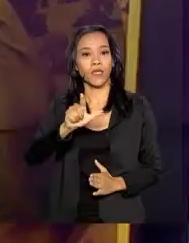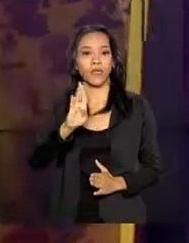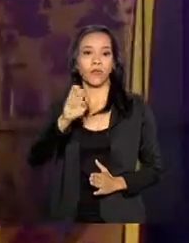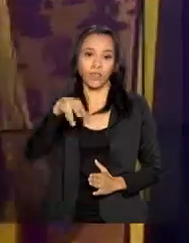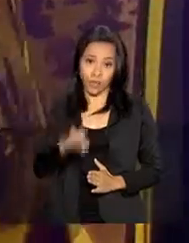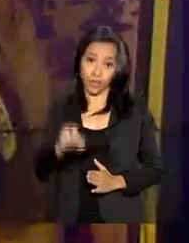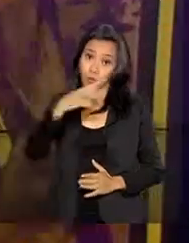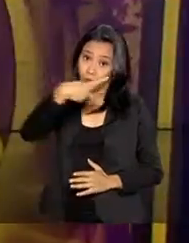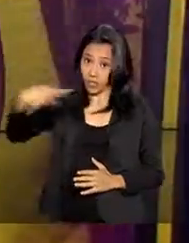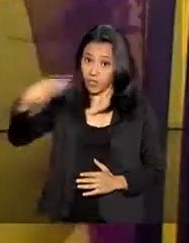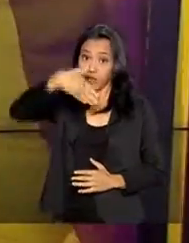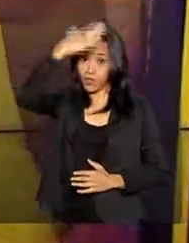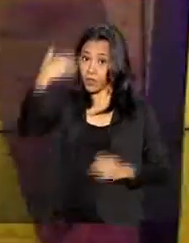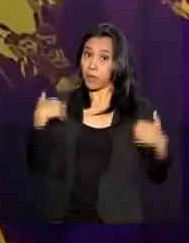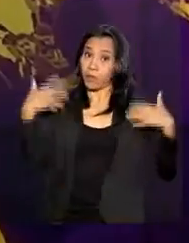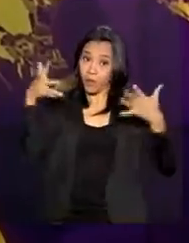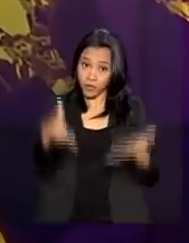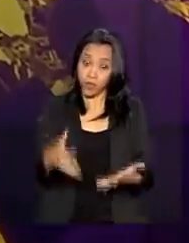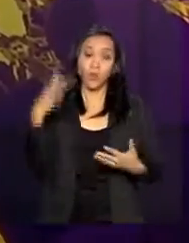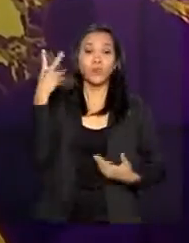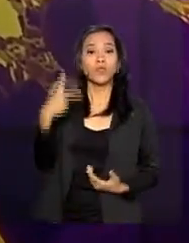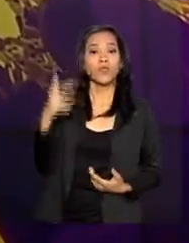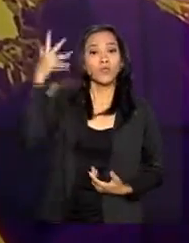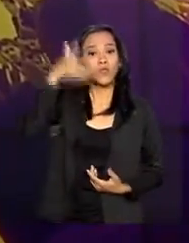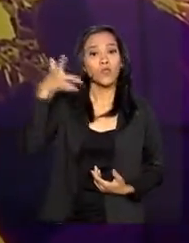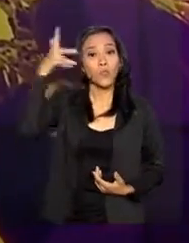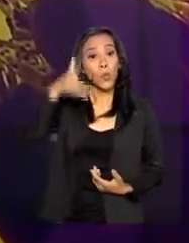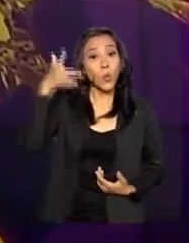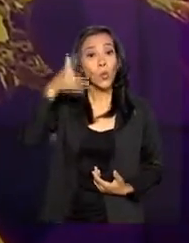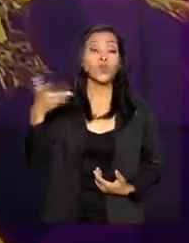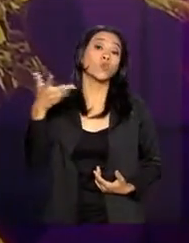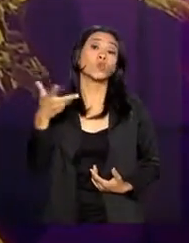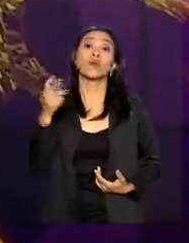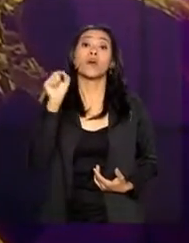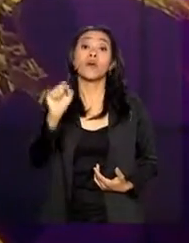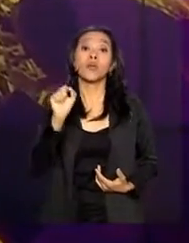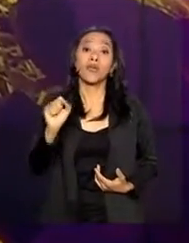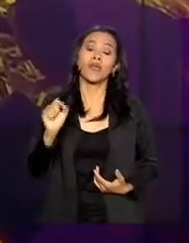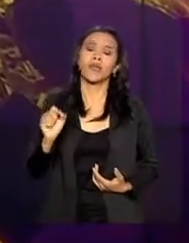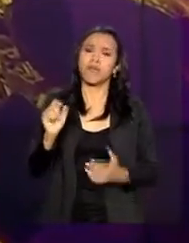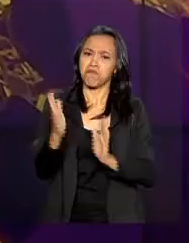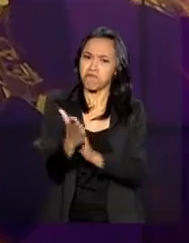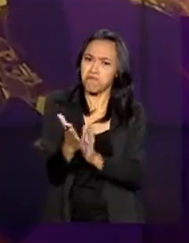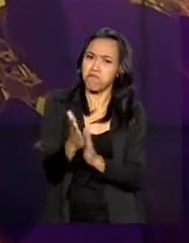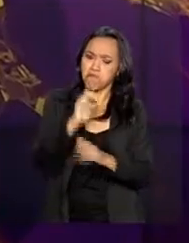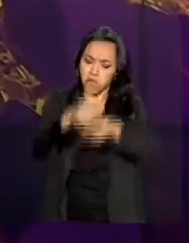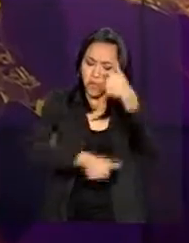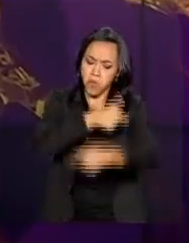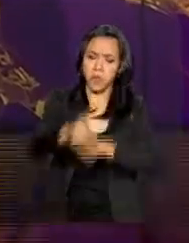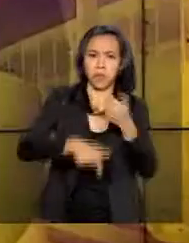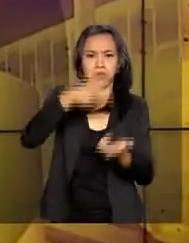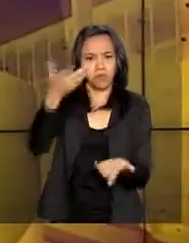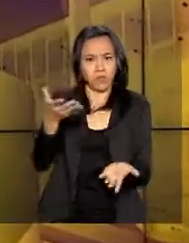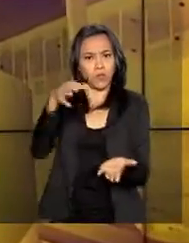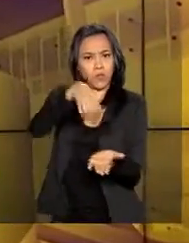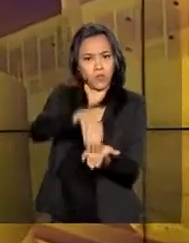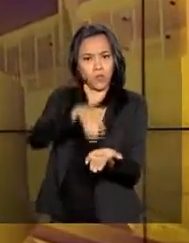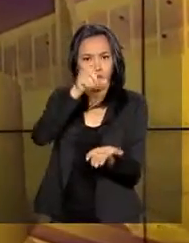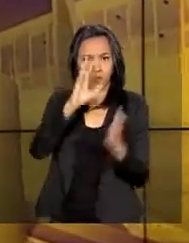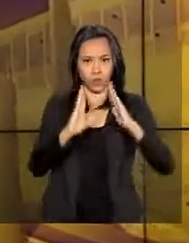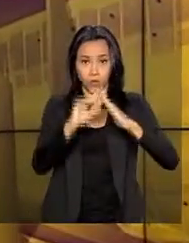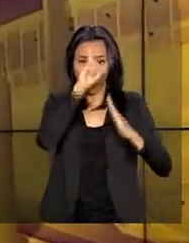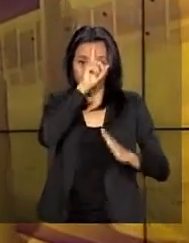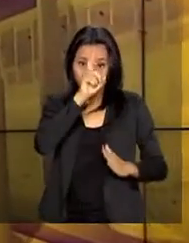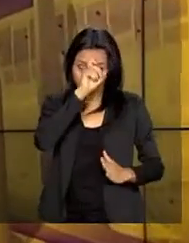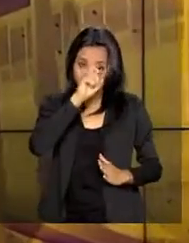evento em discurso o presidente parabenizou a trajetória da instituição e destacou o serviço de excelência realizado pelo